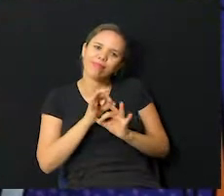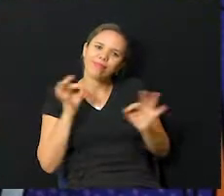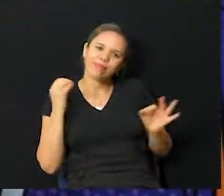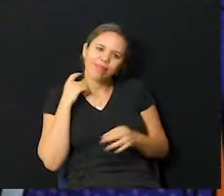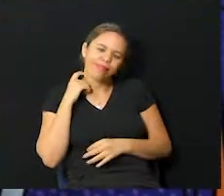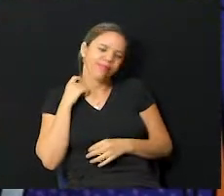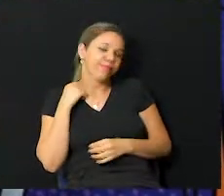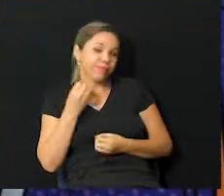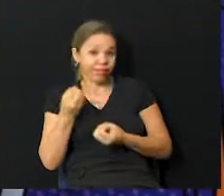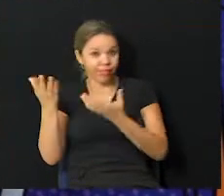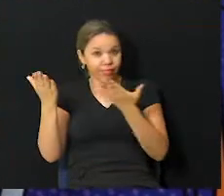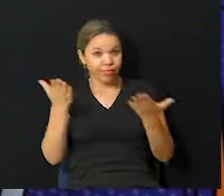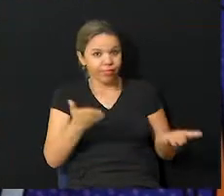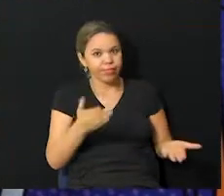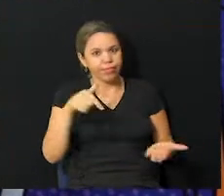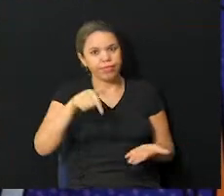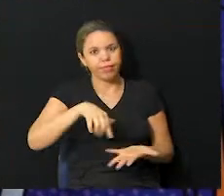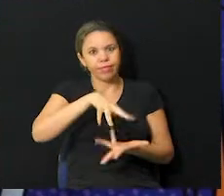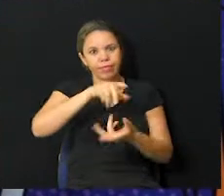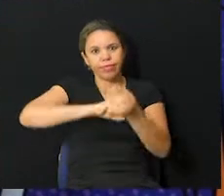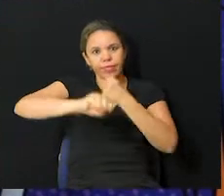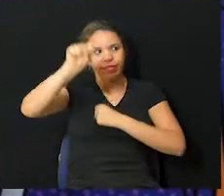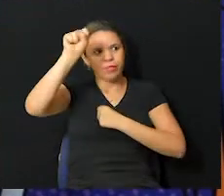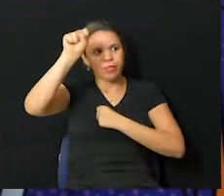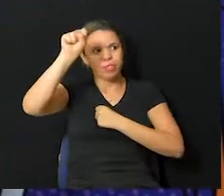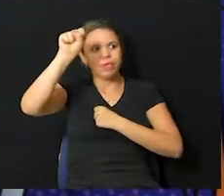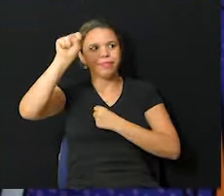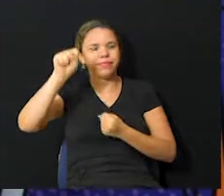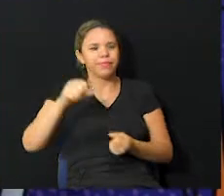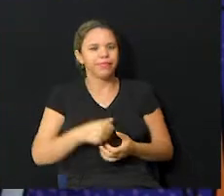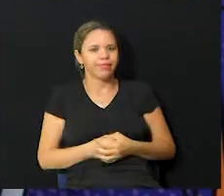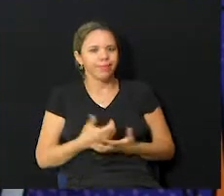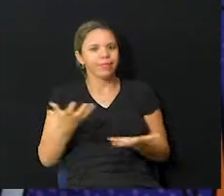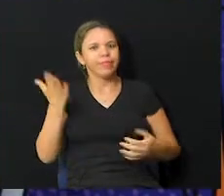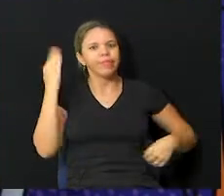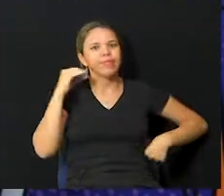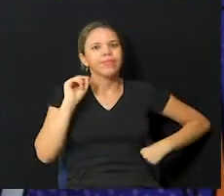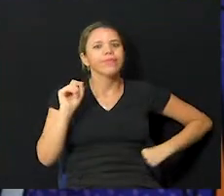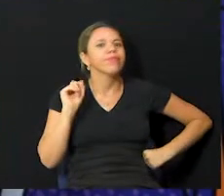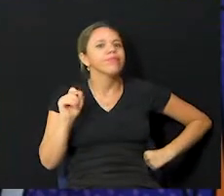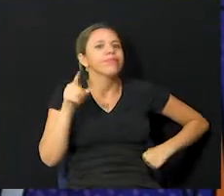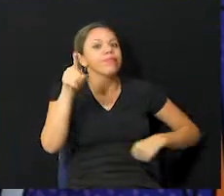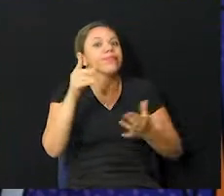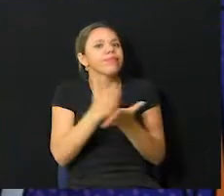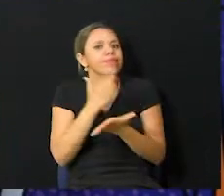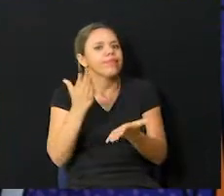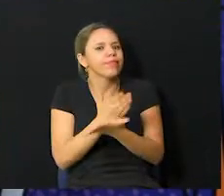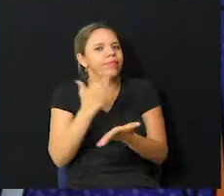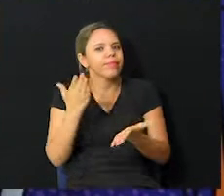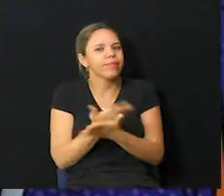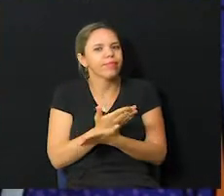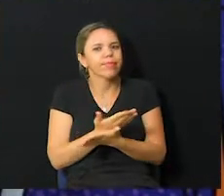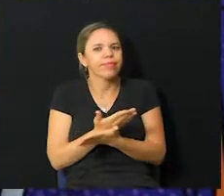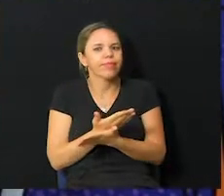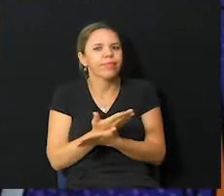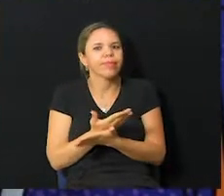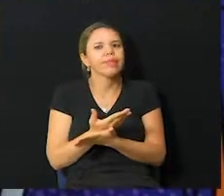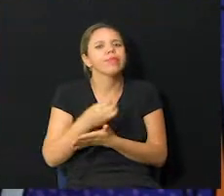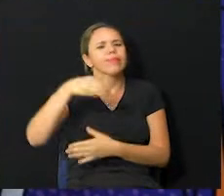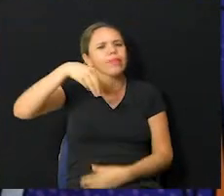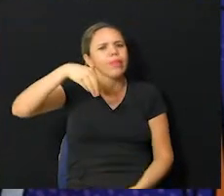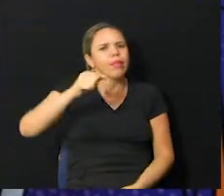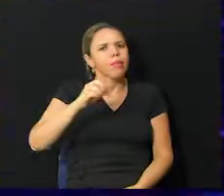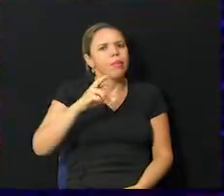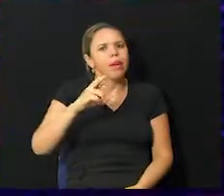jóia. Adriana, seja bem-vinda ao Universo Épico. E eu quero saber sobre o seu livro, Nácar Madrigais,